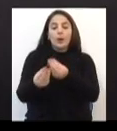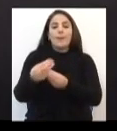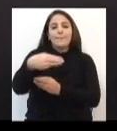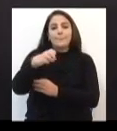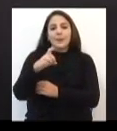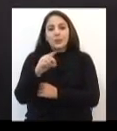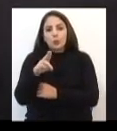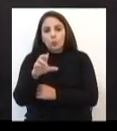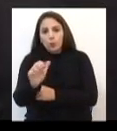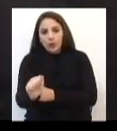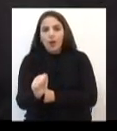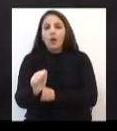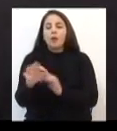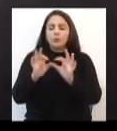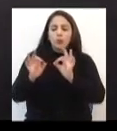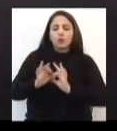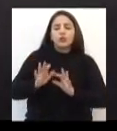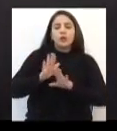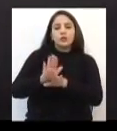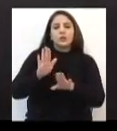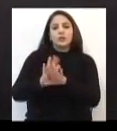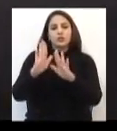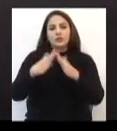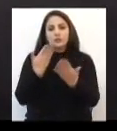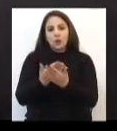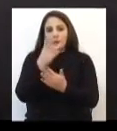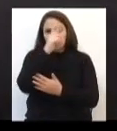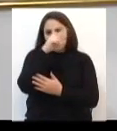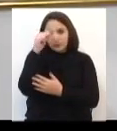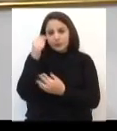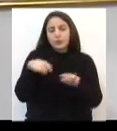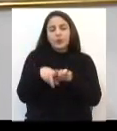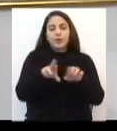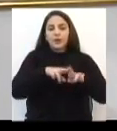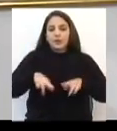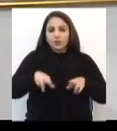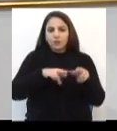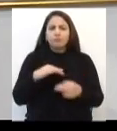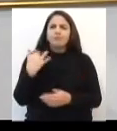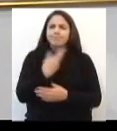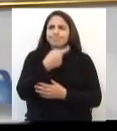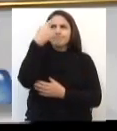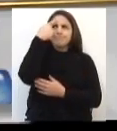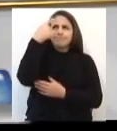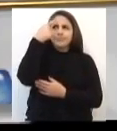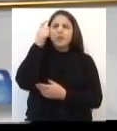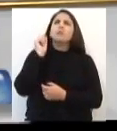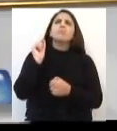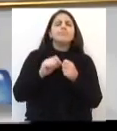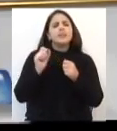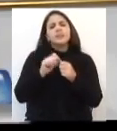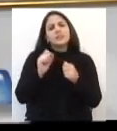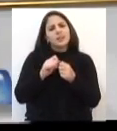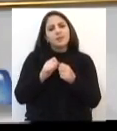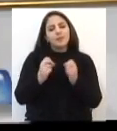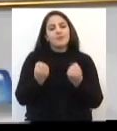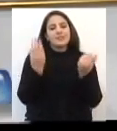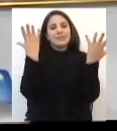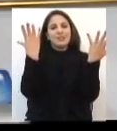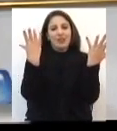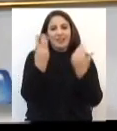projetos contemplando escolas do município e da região. A gente pensou muito em o que fazer para comemorar os 35